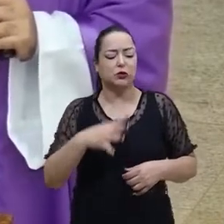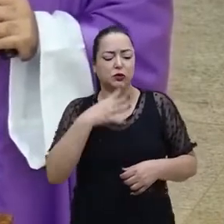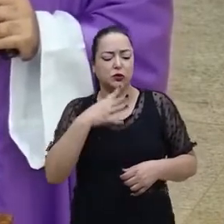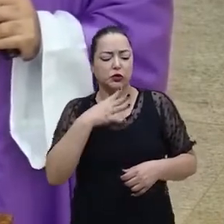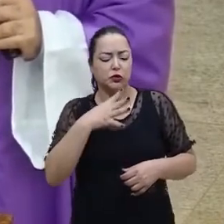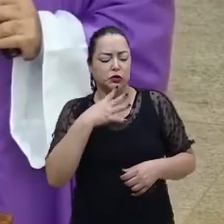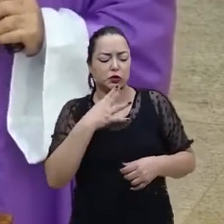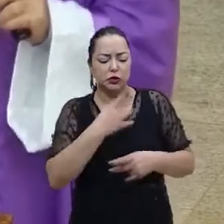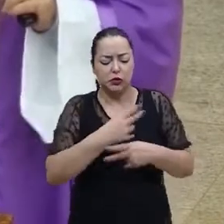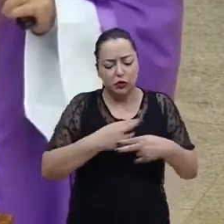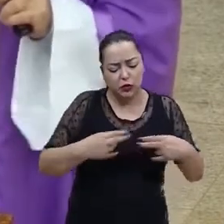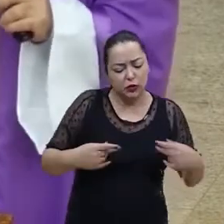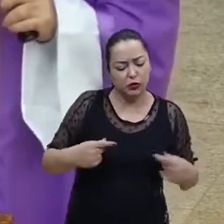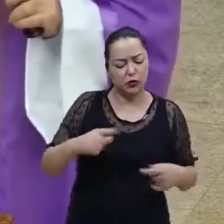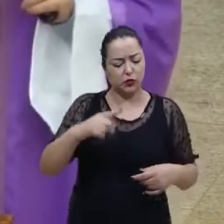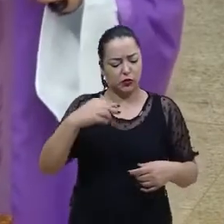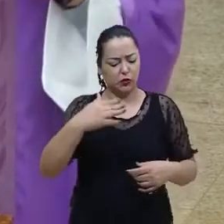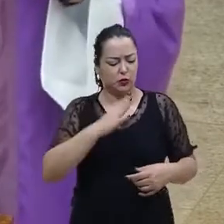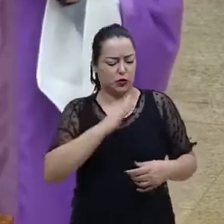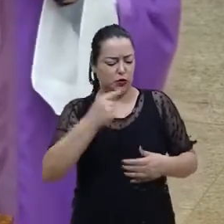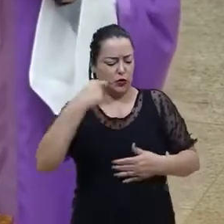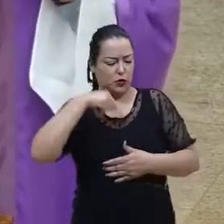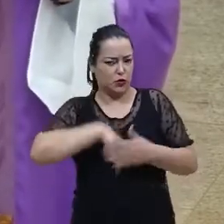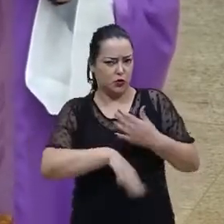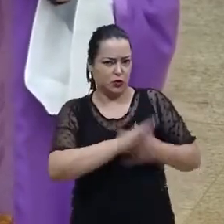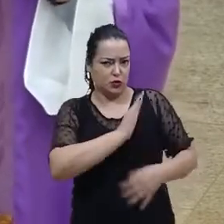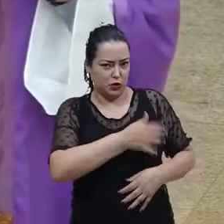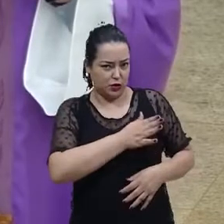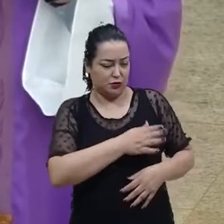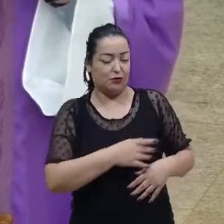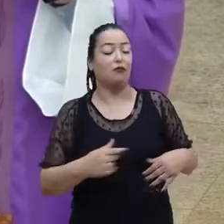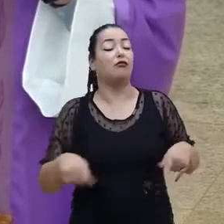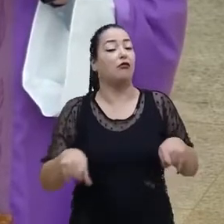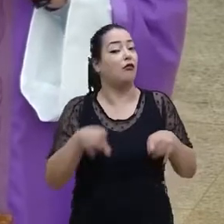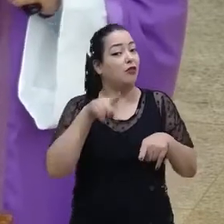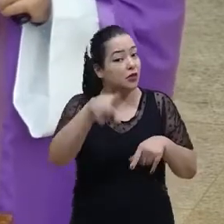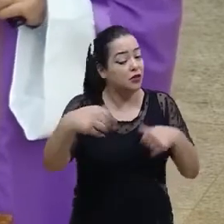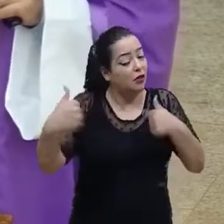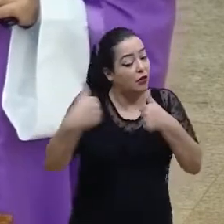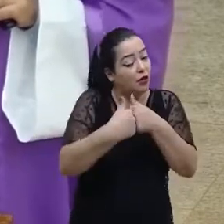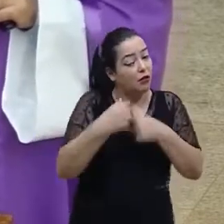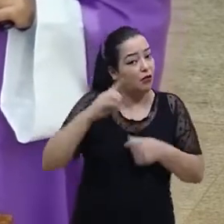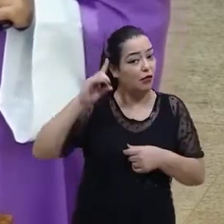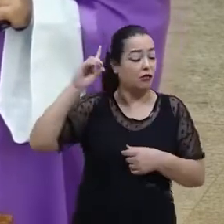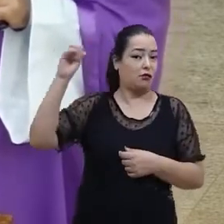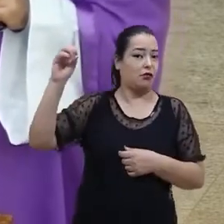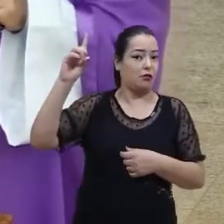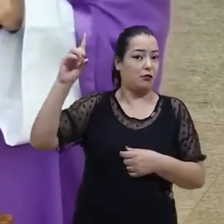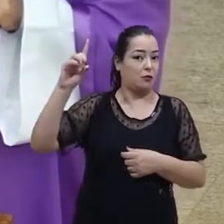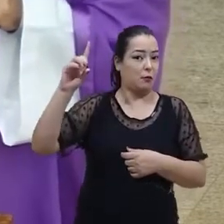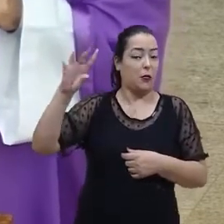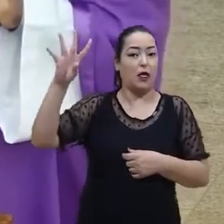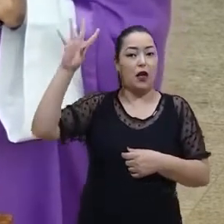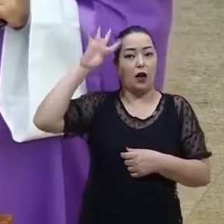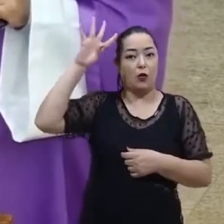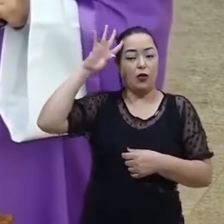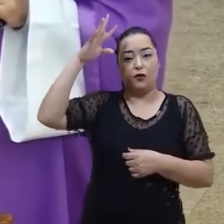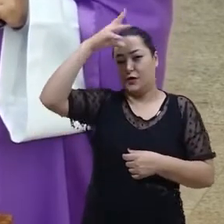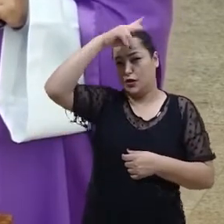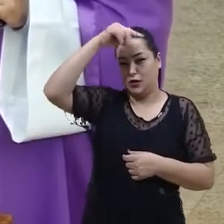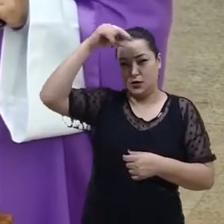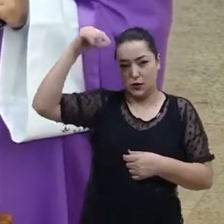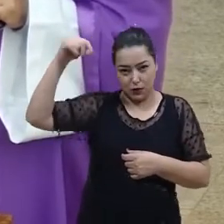de nós mas próximo de Deus nós estaremos a quarta-feira de cinzas a